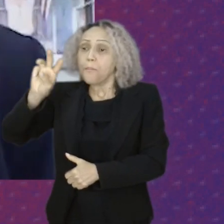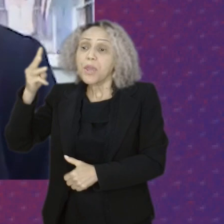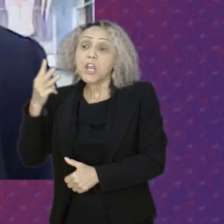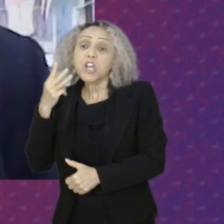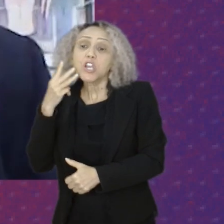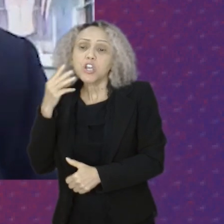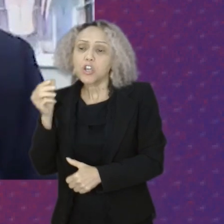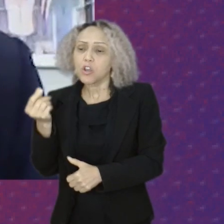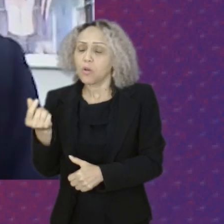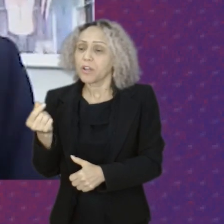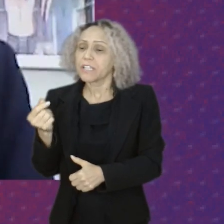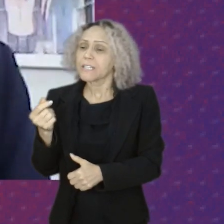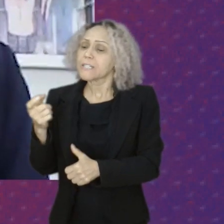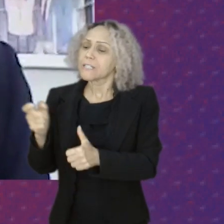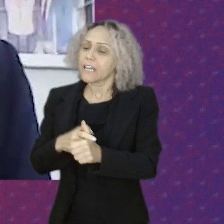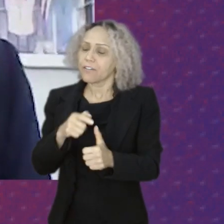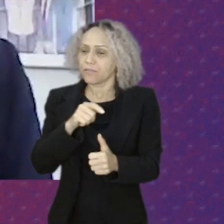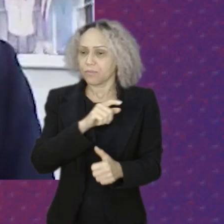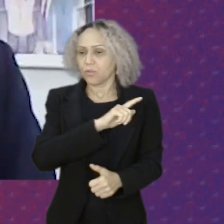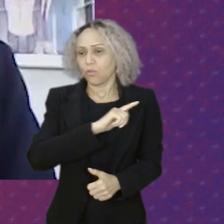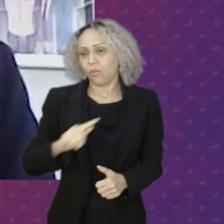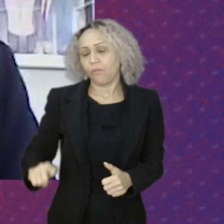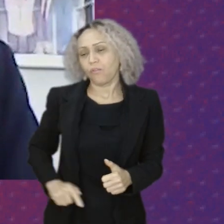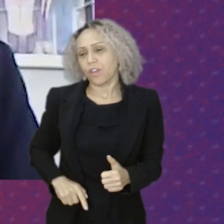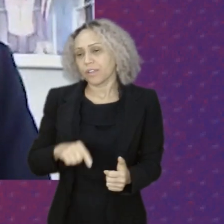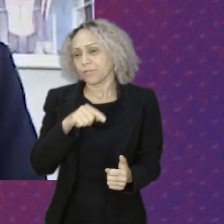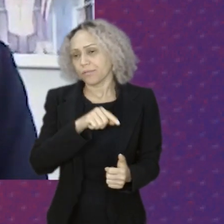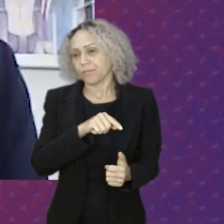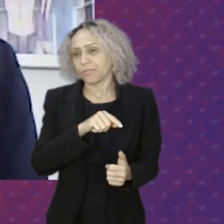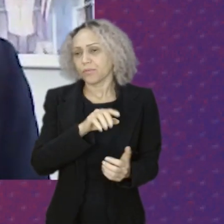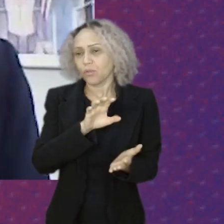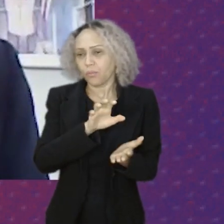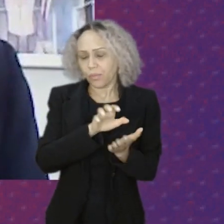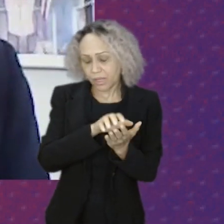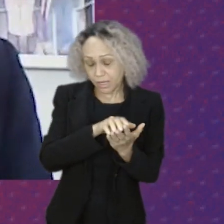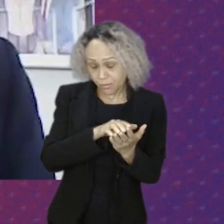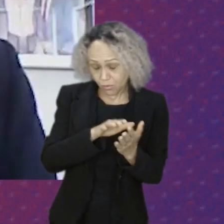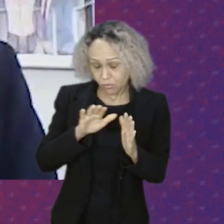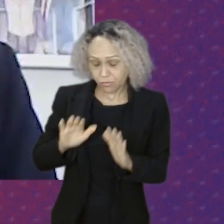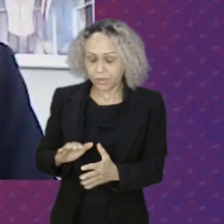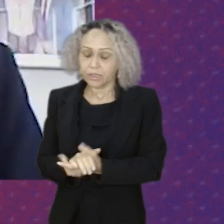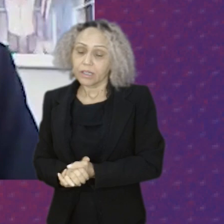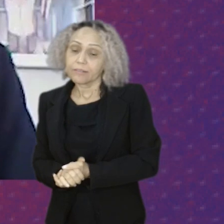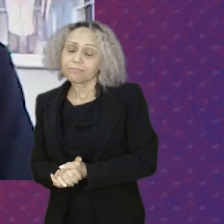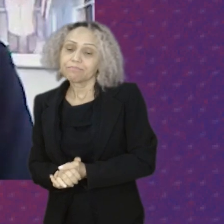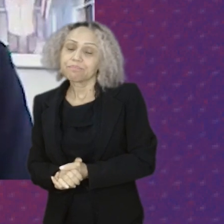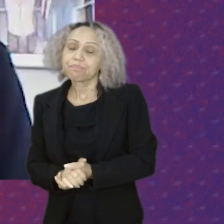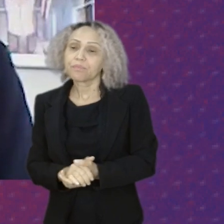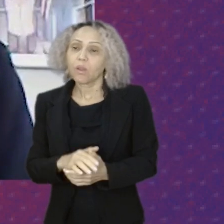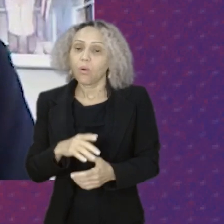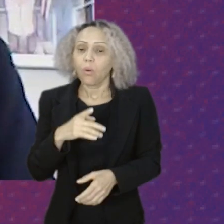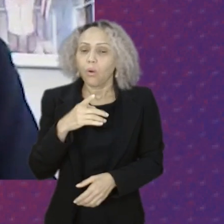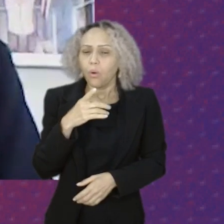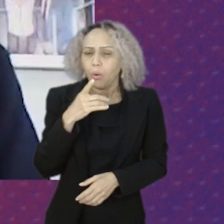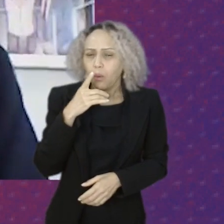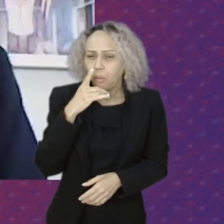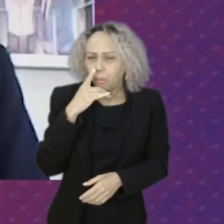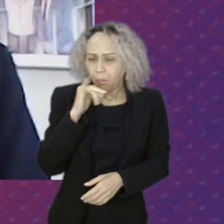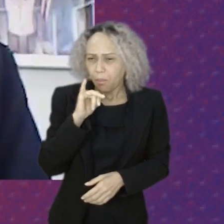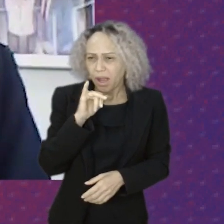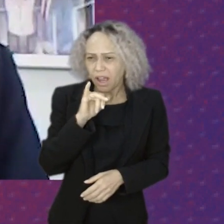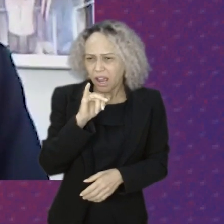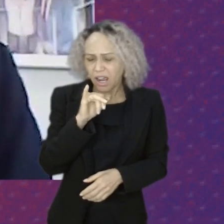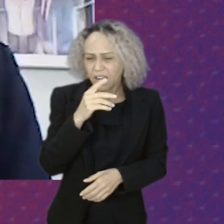foi conflitos agrários, foi porque o pai de Jonatas é presidente da associação, o Geovani Oliveira, e